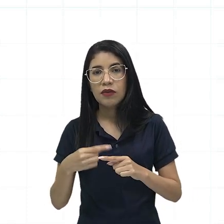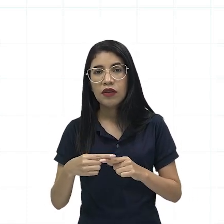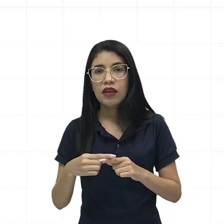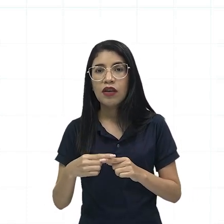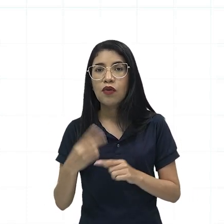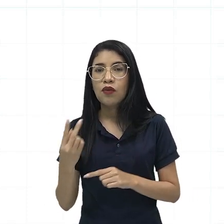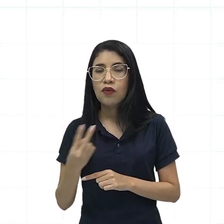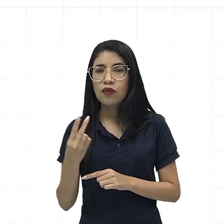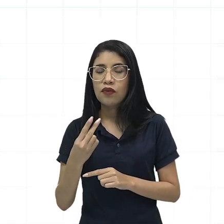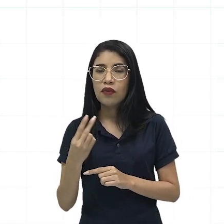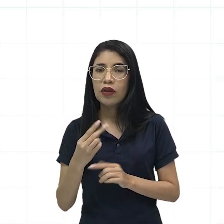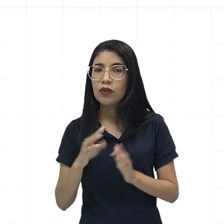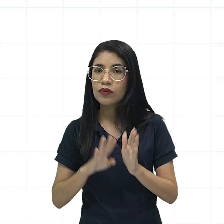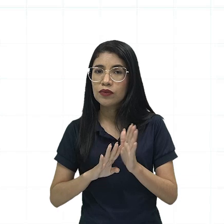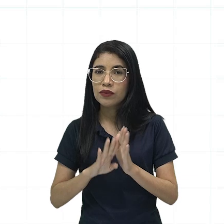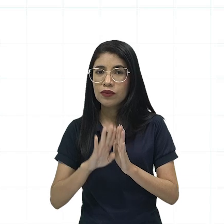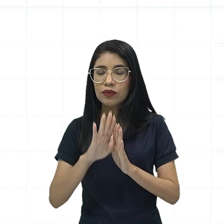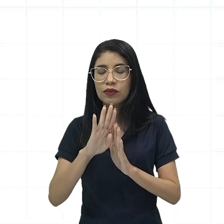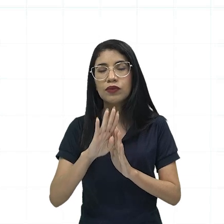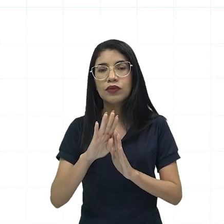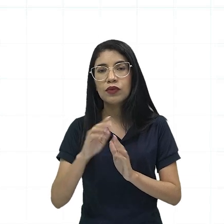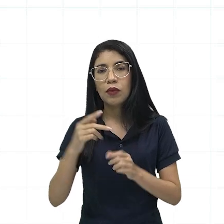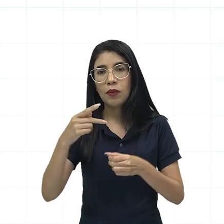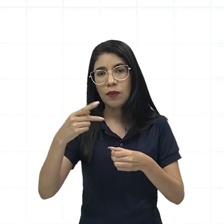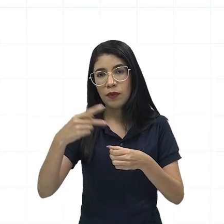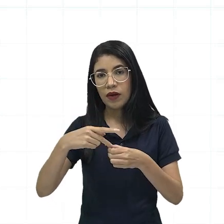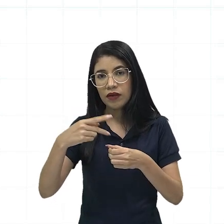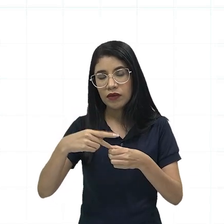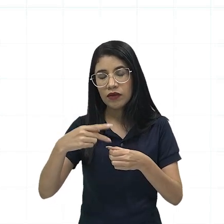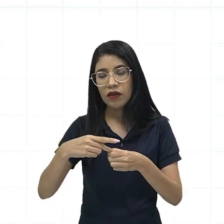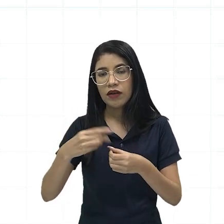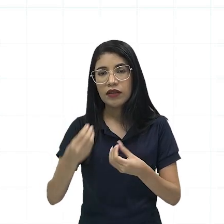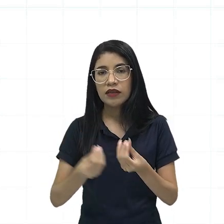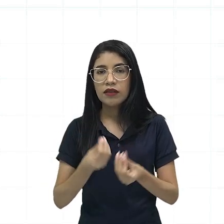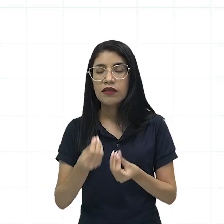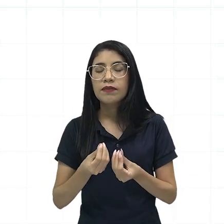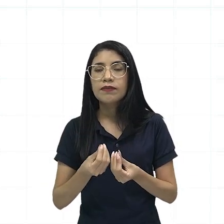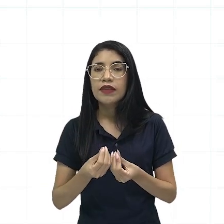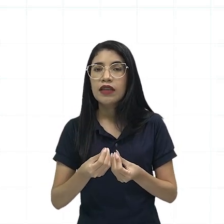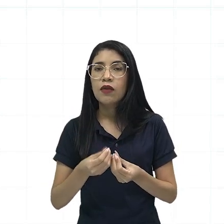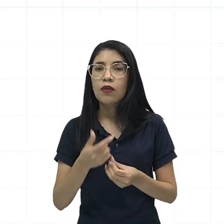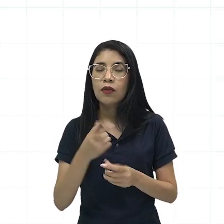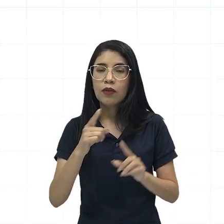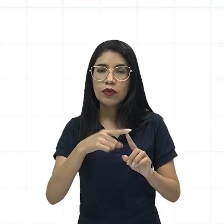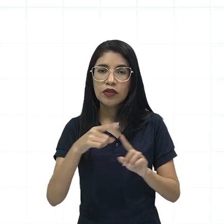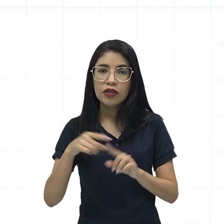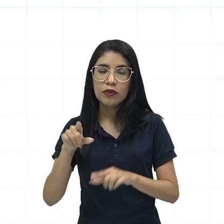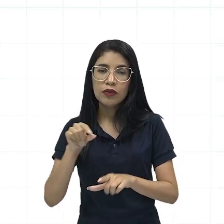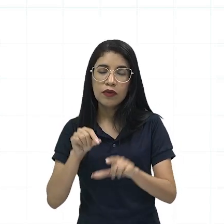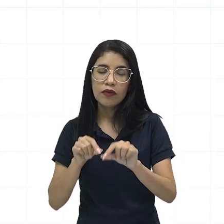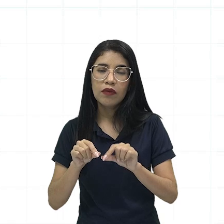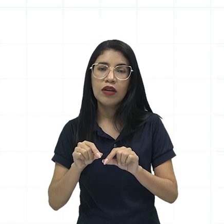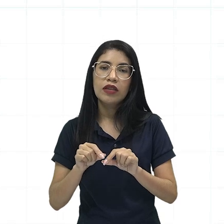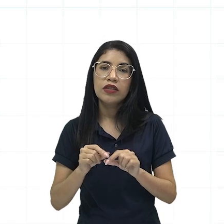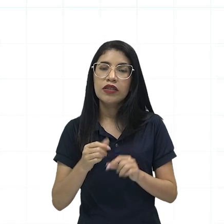aumento exorbitante do preço do petróleo. As fontes alternativas de